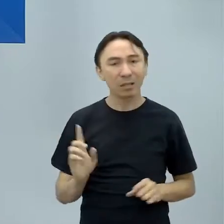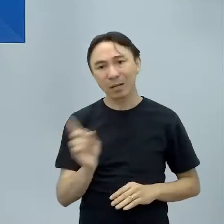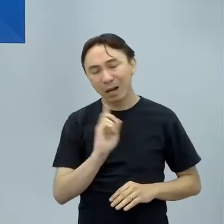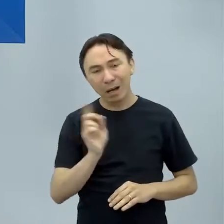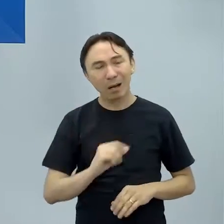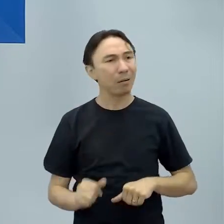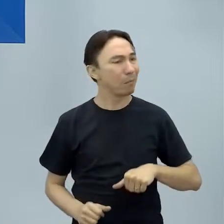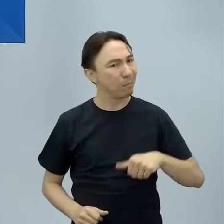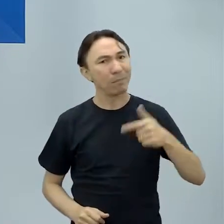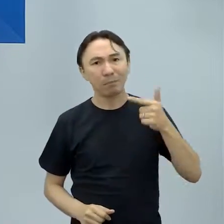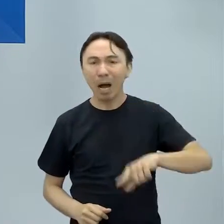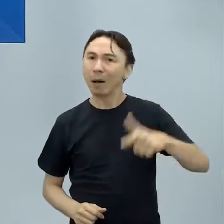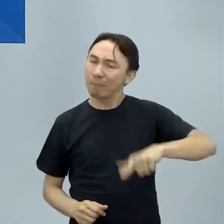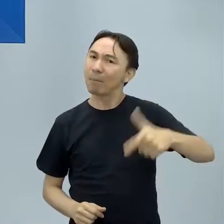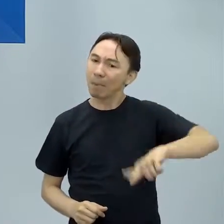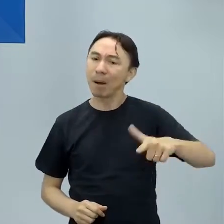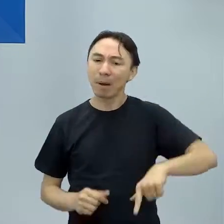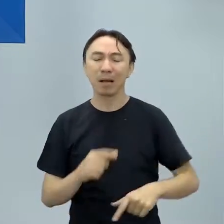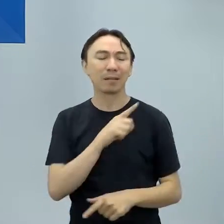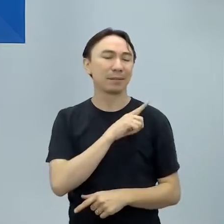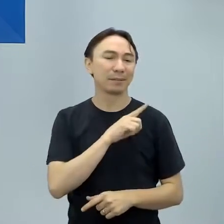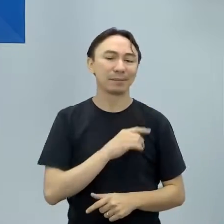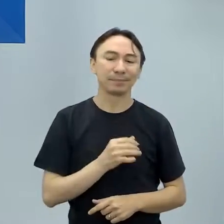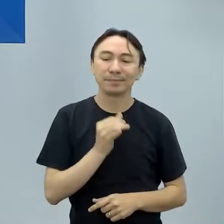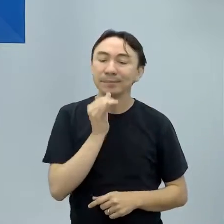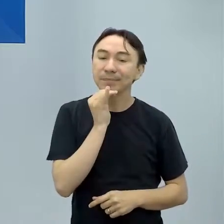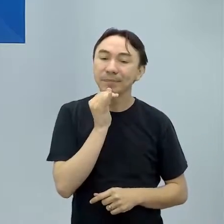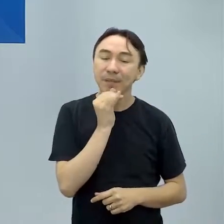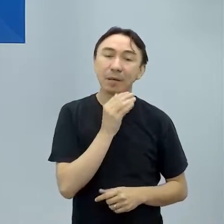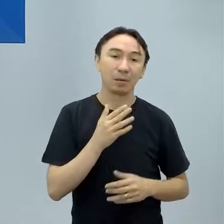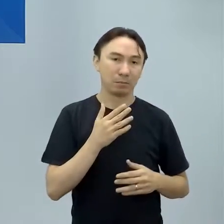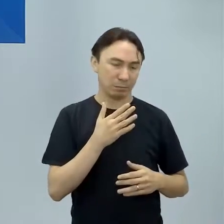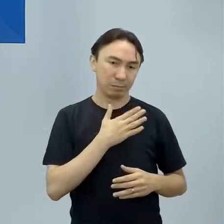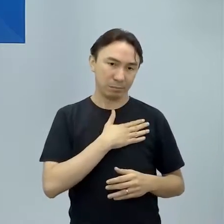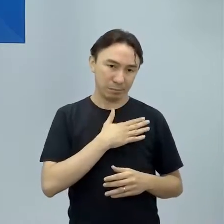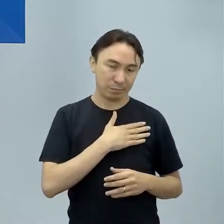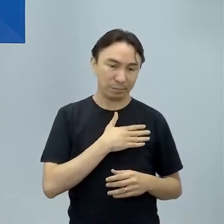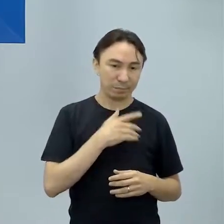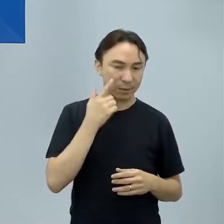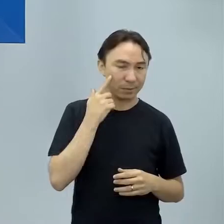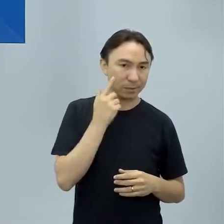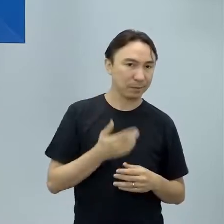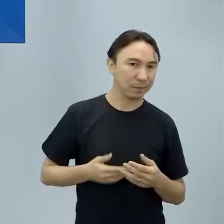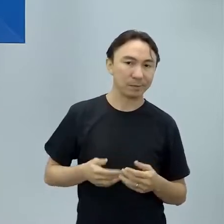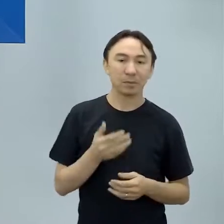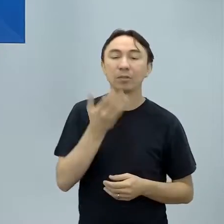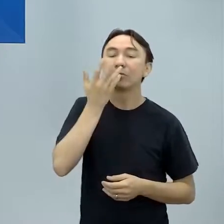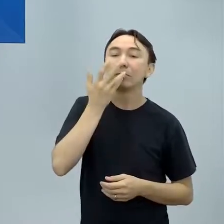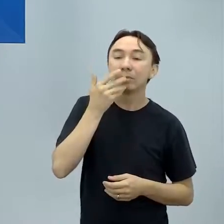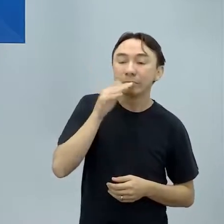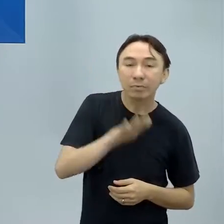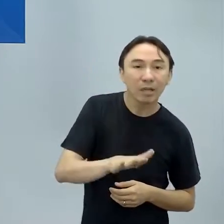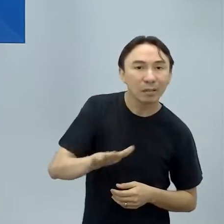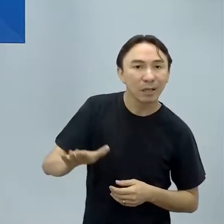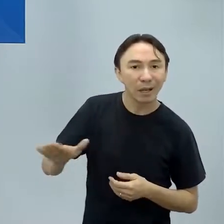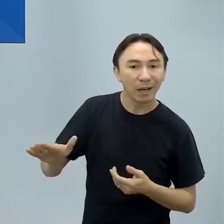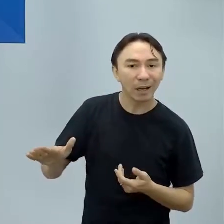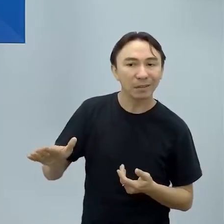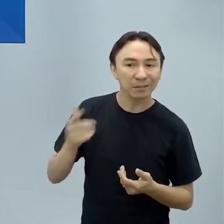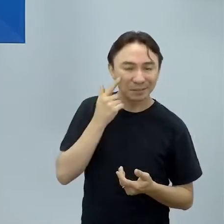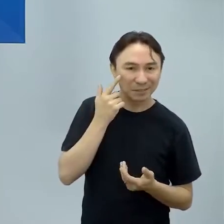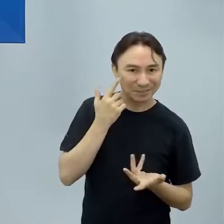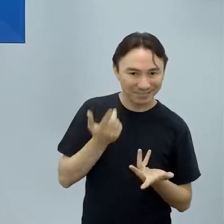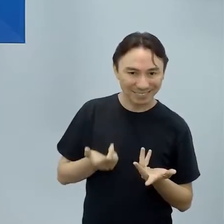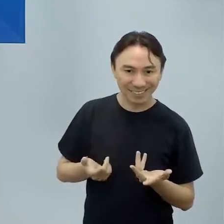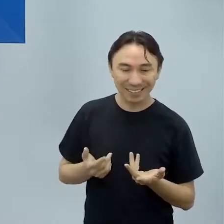Então, quando a gente pensa, por exemplo, se eu pensar nos meus pacientes, ou nas crianças como essas que você falou,